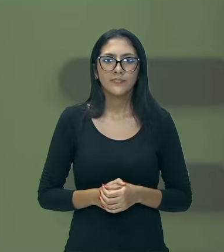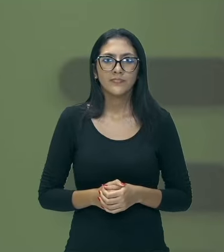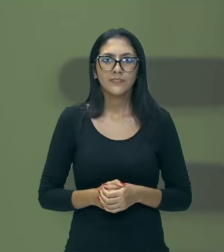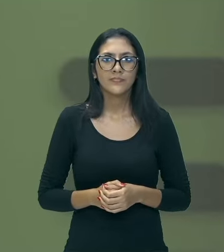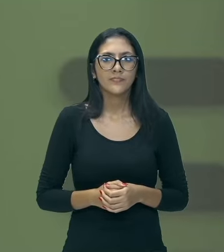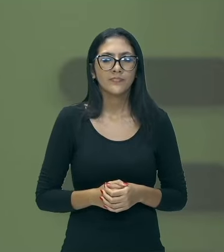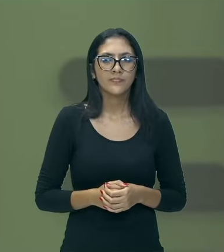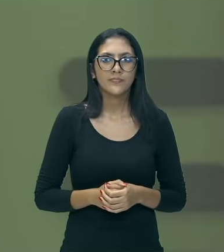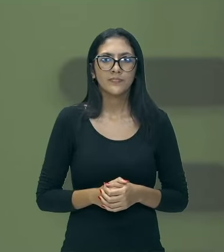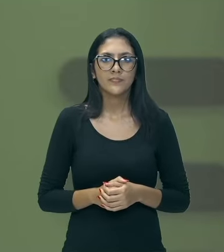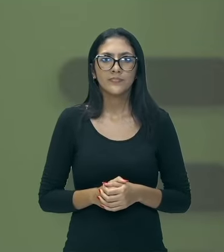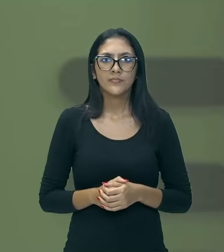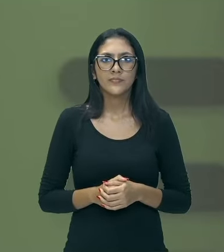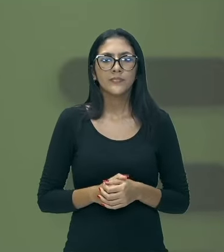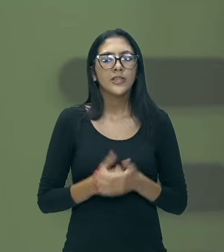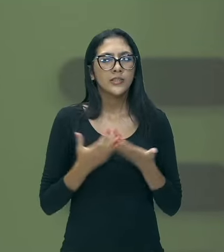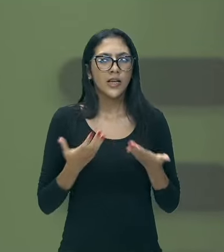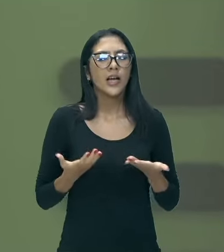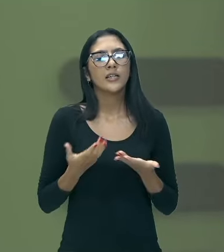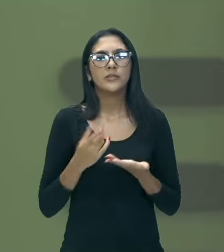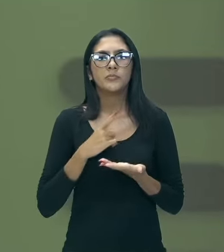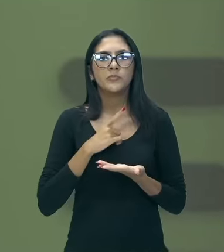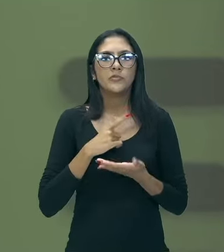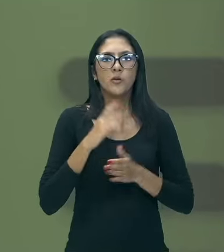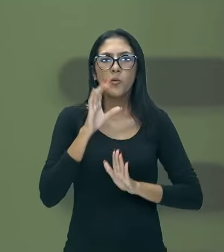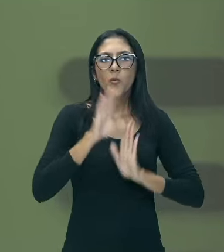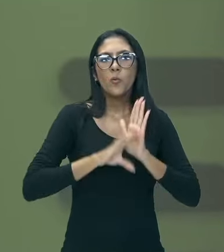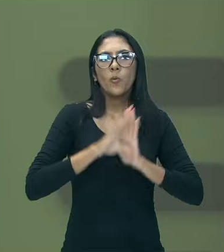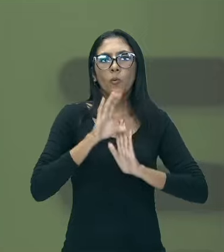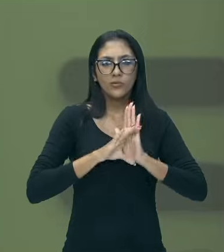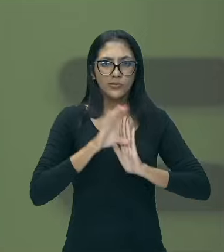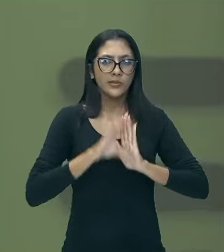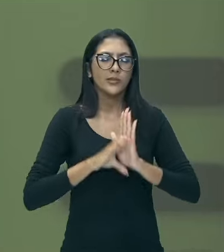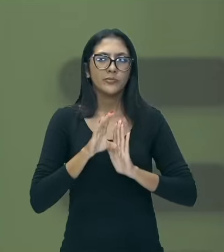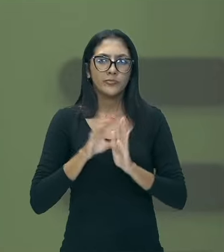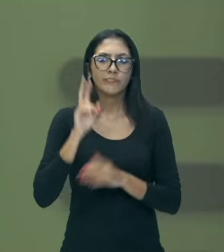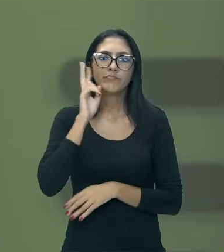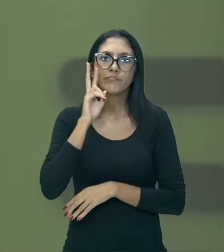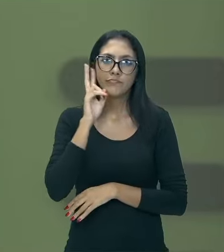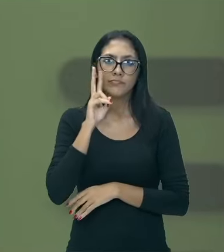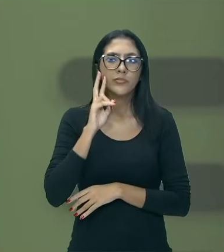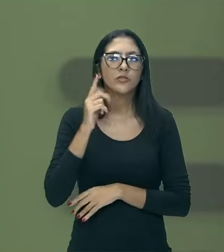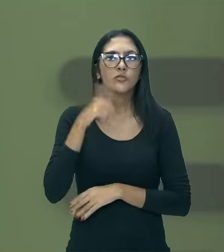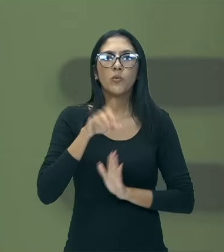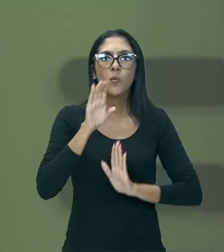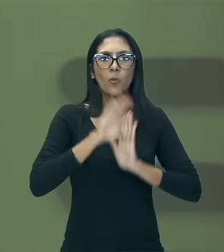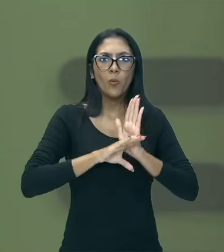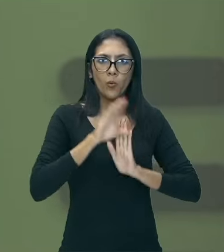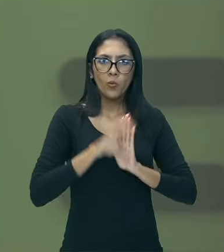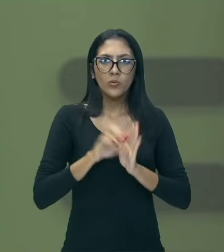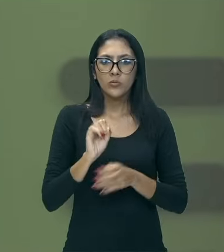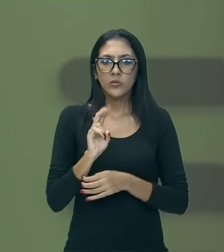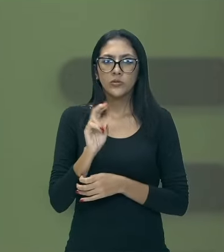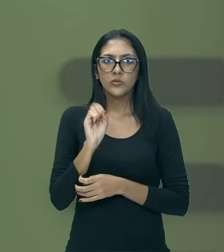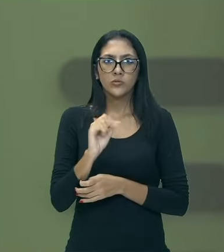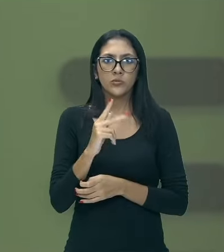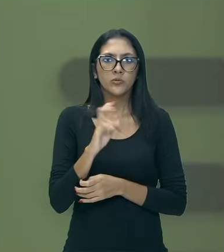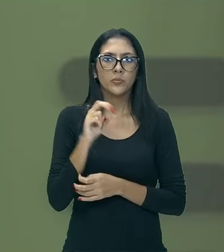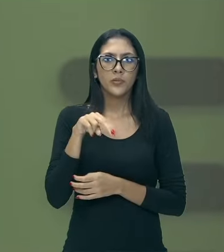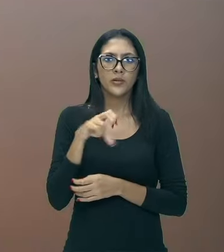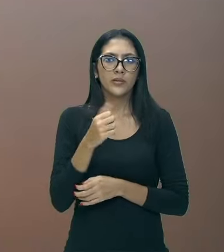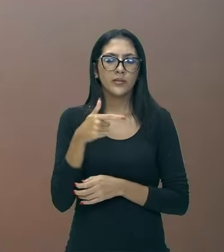nós temos, né, um conceito, relembrando novamente o conceito de suspensão.